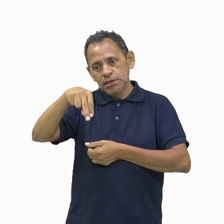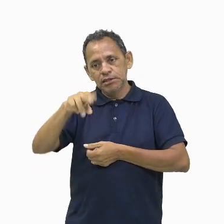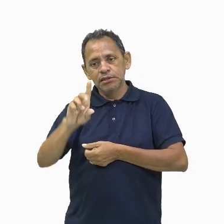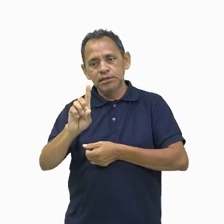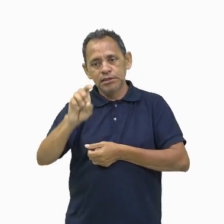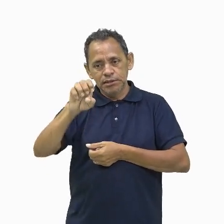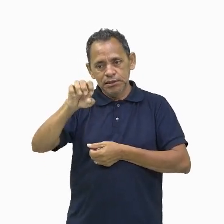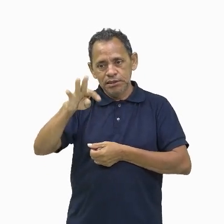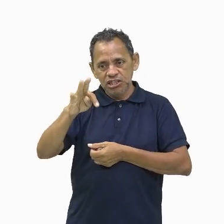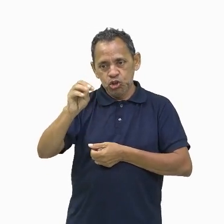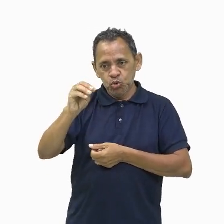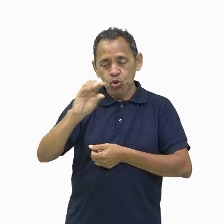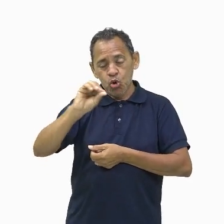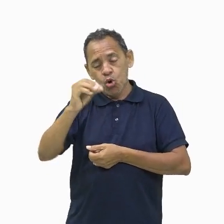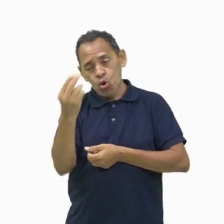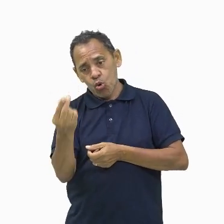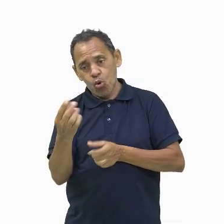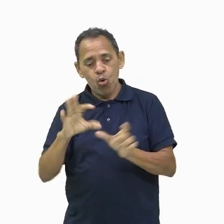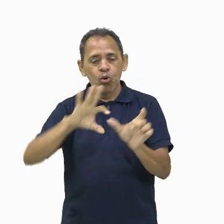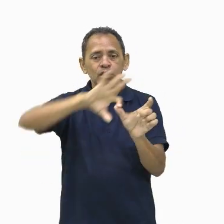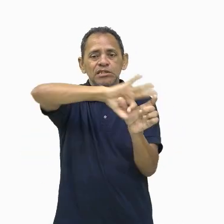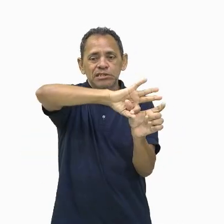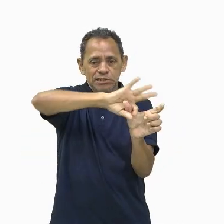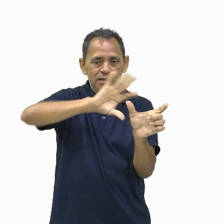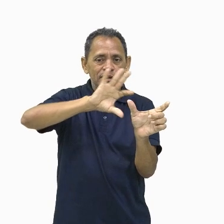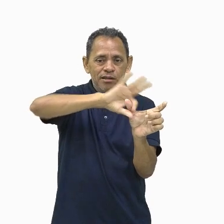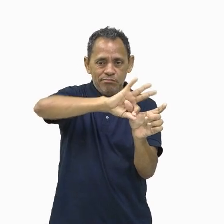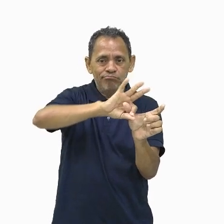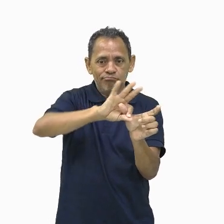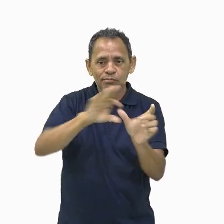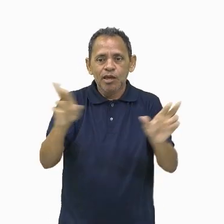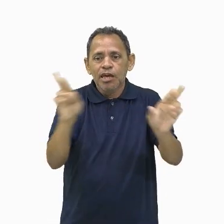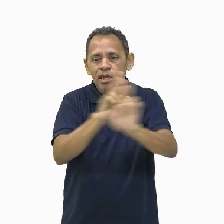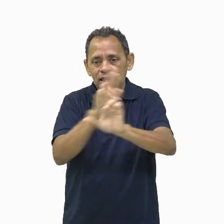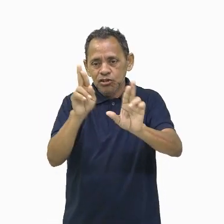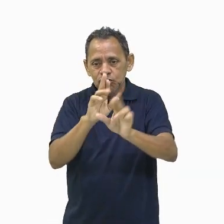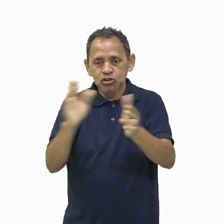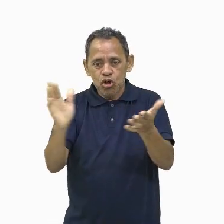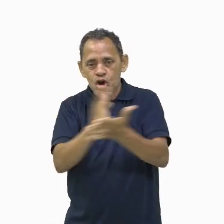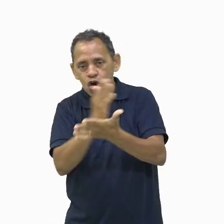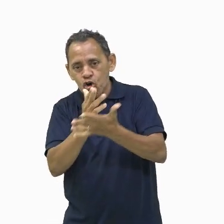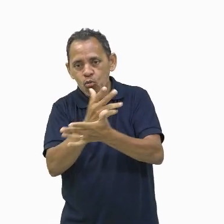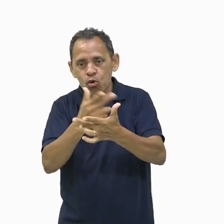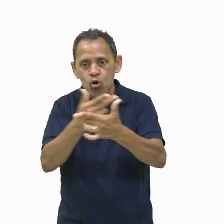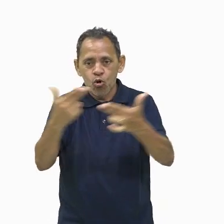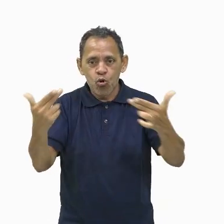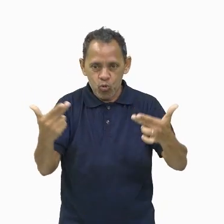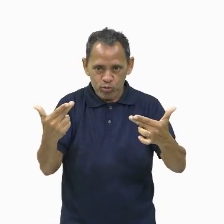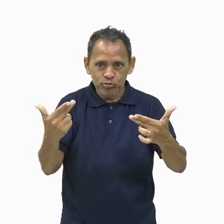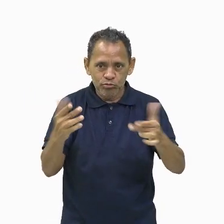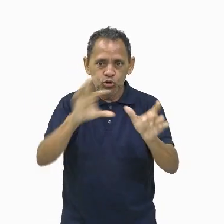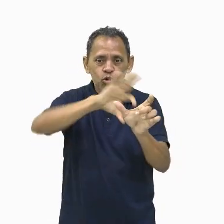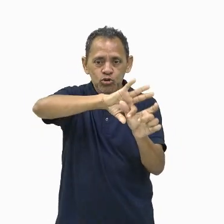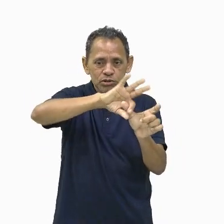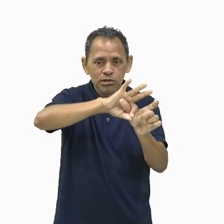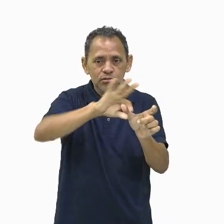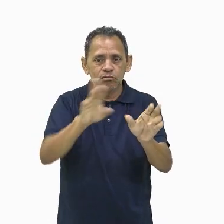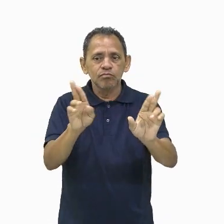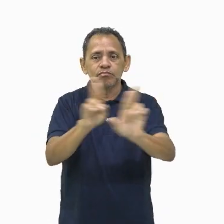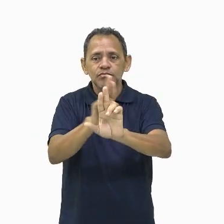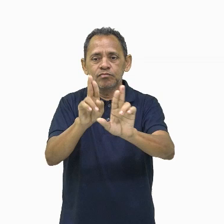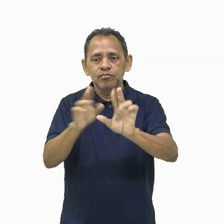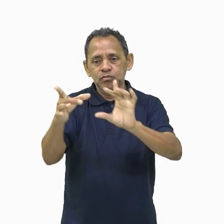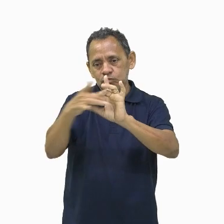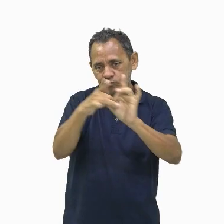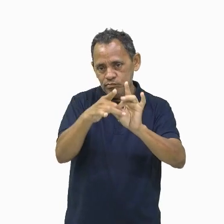de construção aí, elas estão relacionadas justamente a algo relacionado às conjunções, tá bom? Então, o